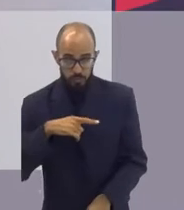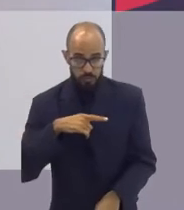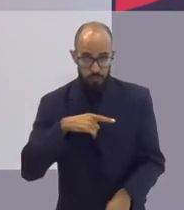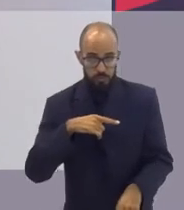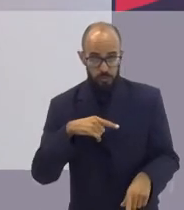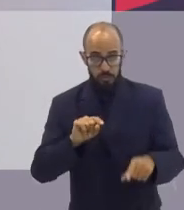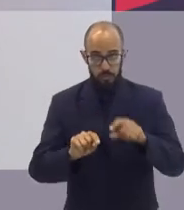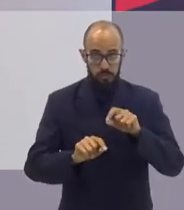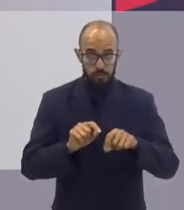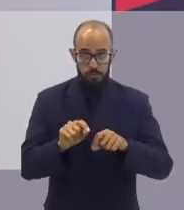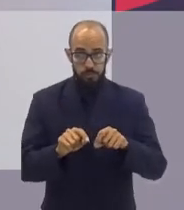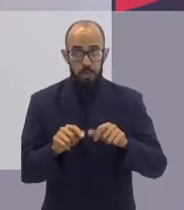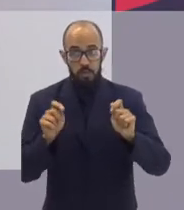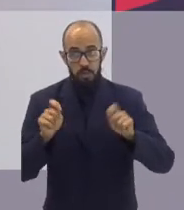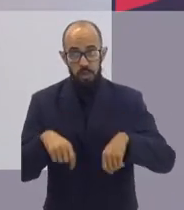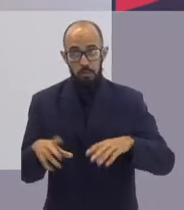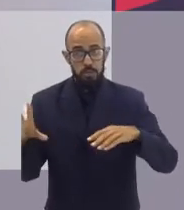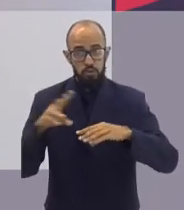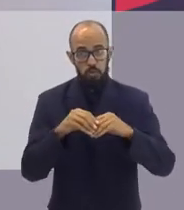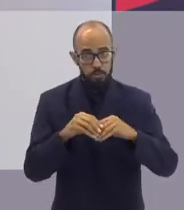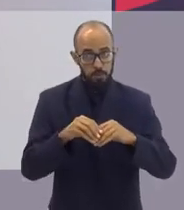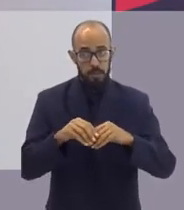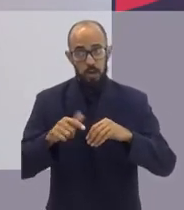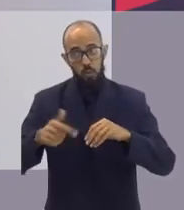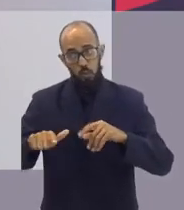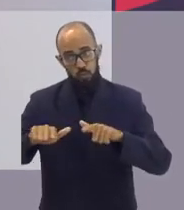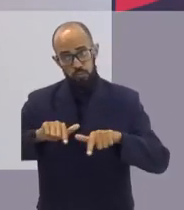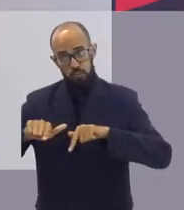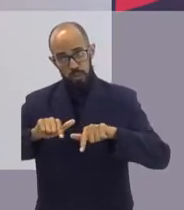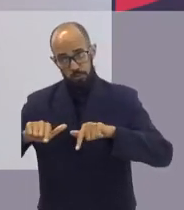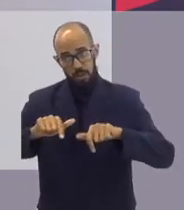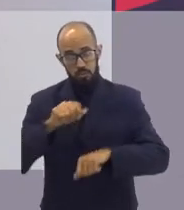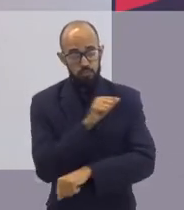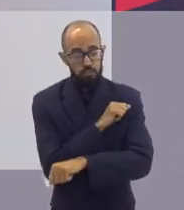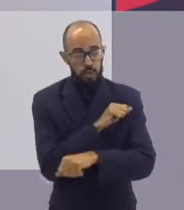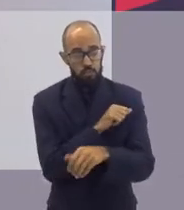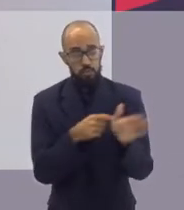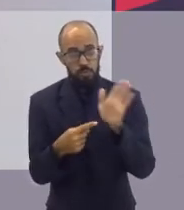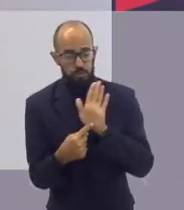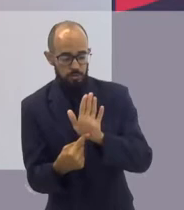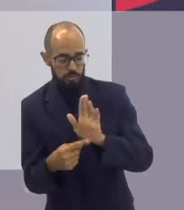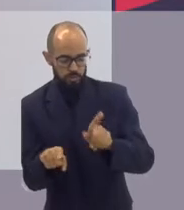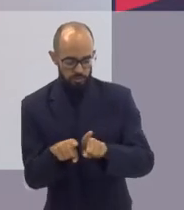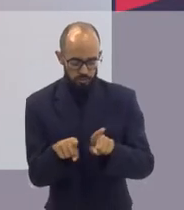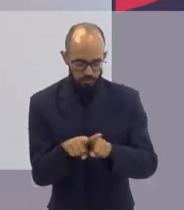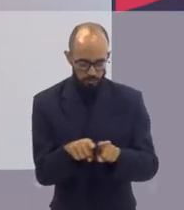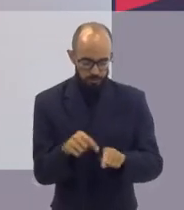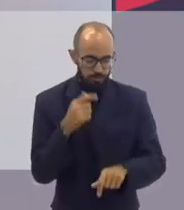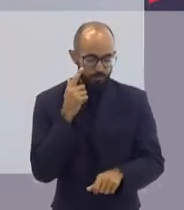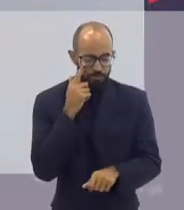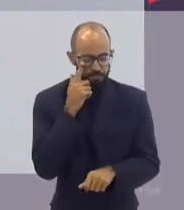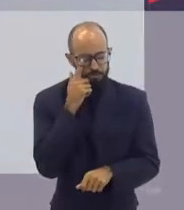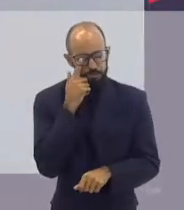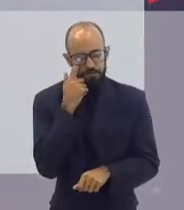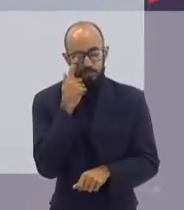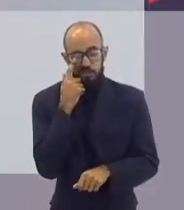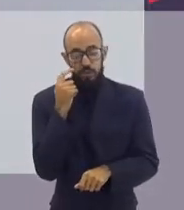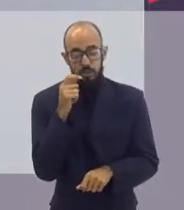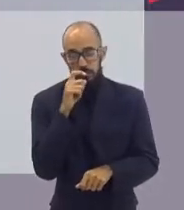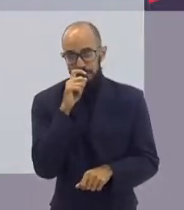tem algumas, pode completar com alguns trabalhos que os alunos vão apresentar, etc. Mas, então, você tem